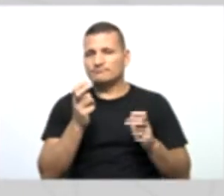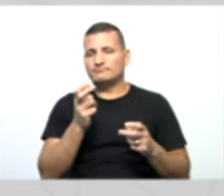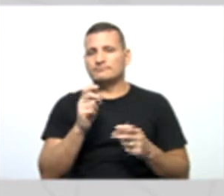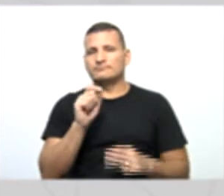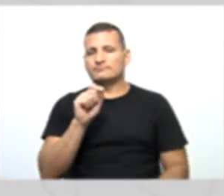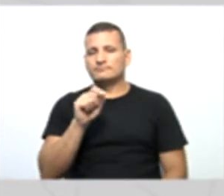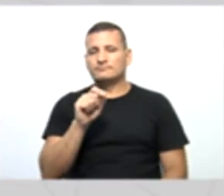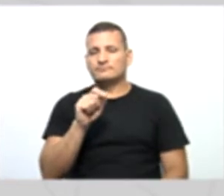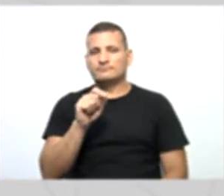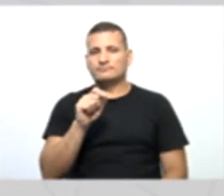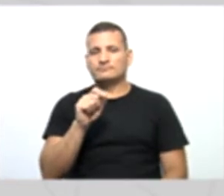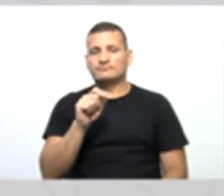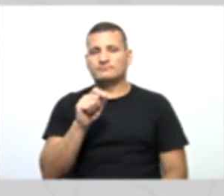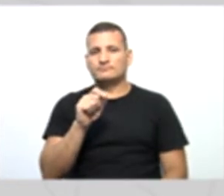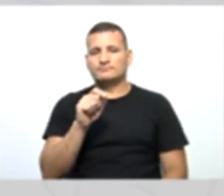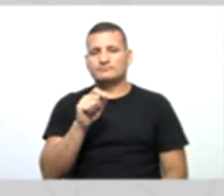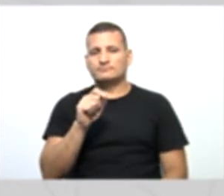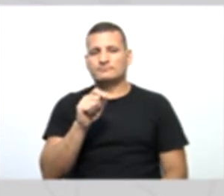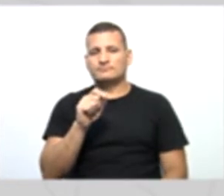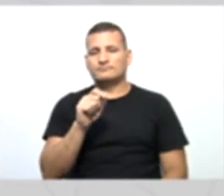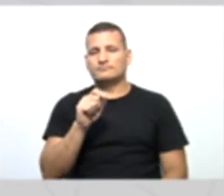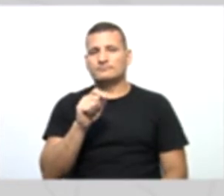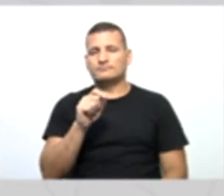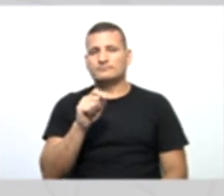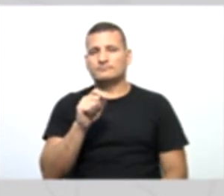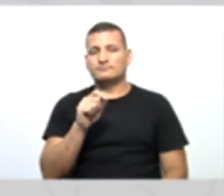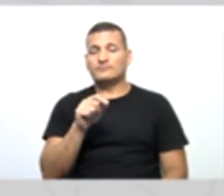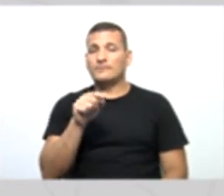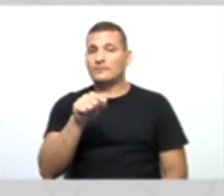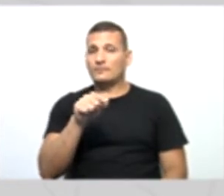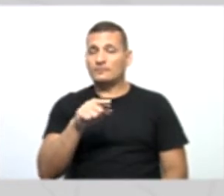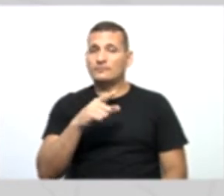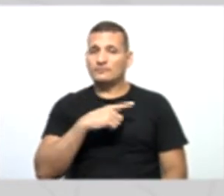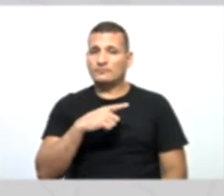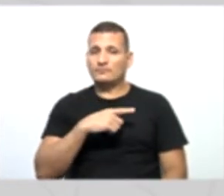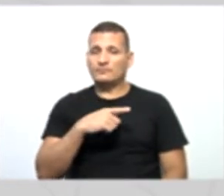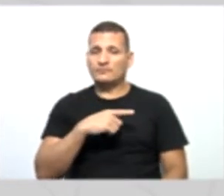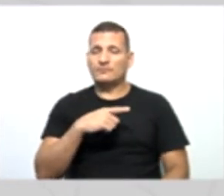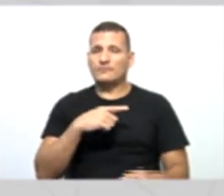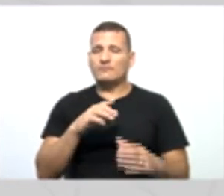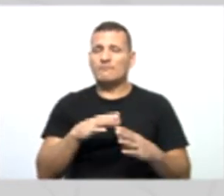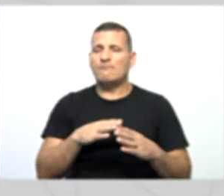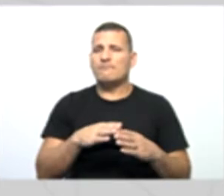o arranjo produtivo local, ele é maior que um APL.